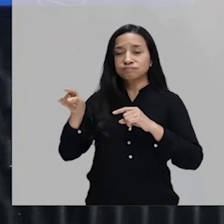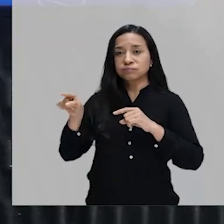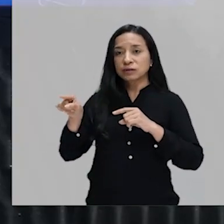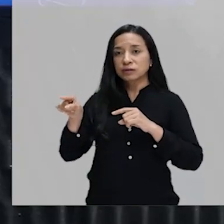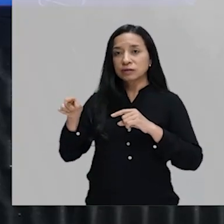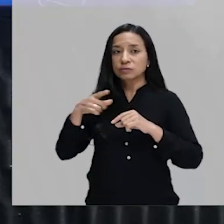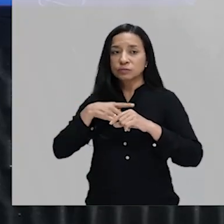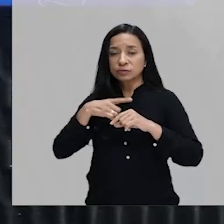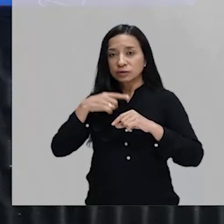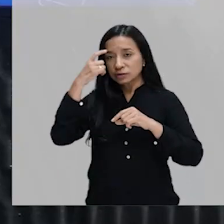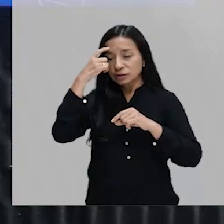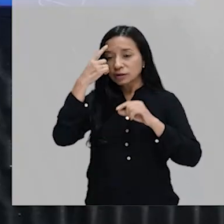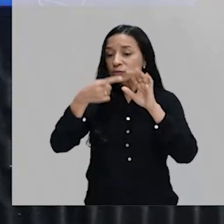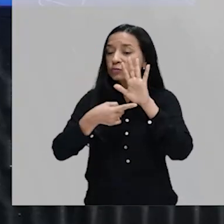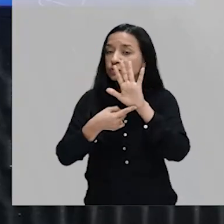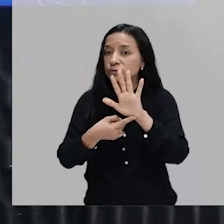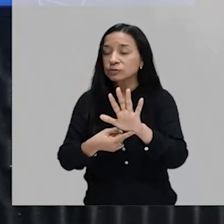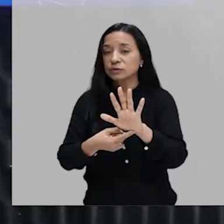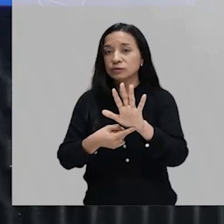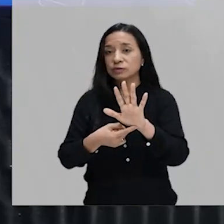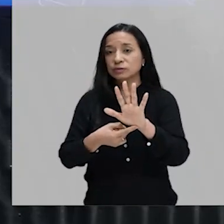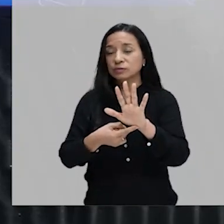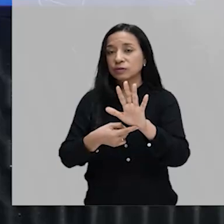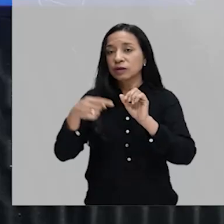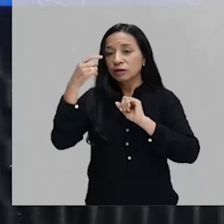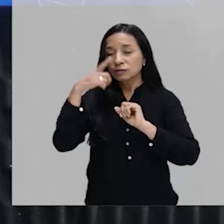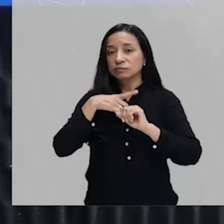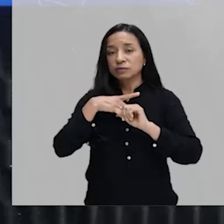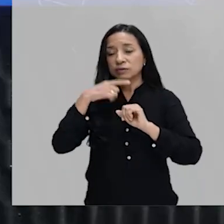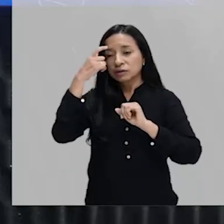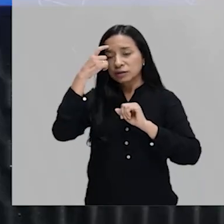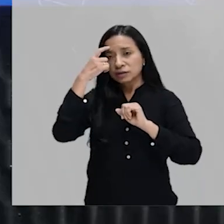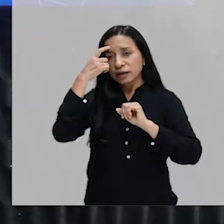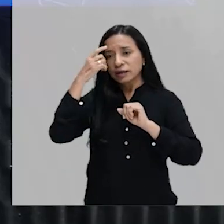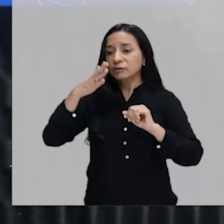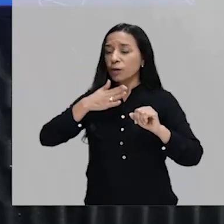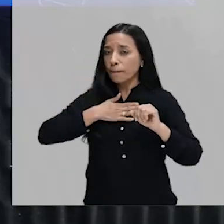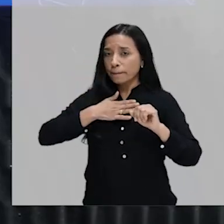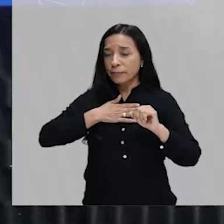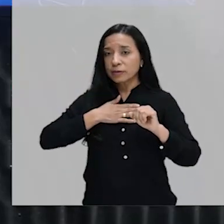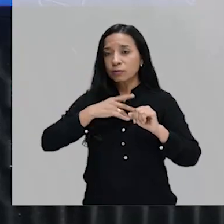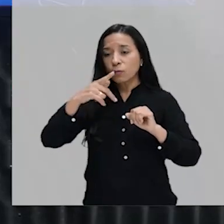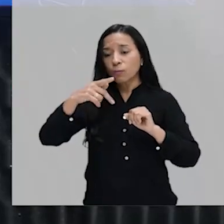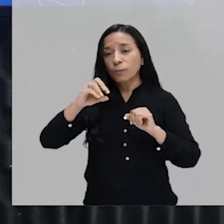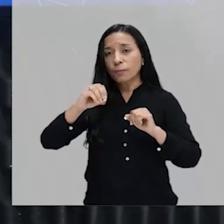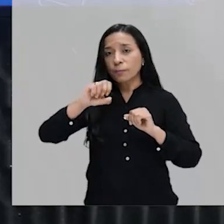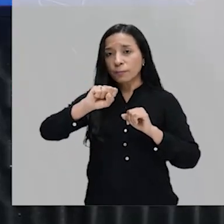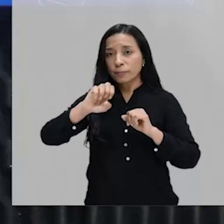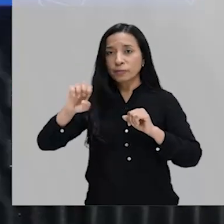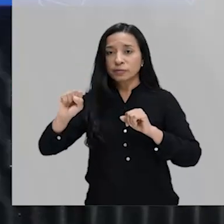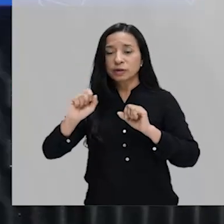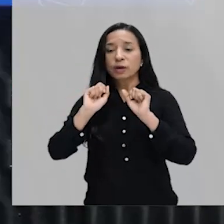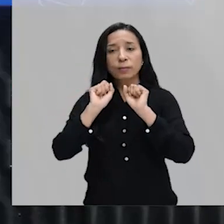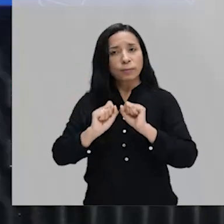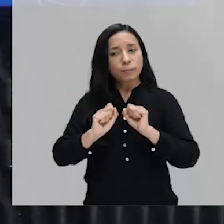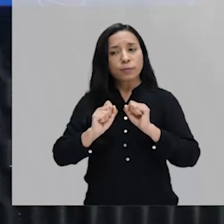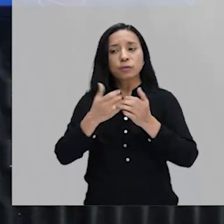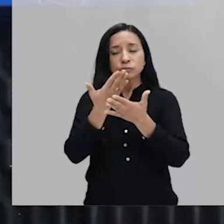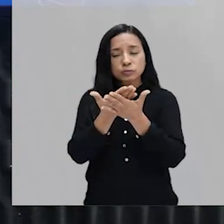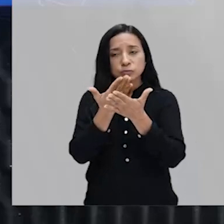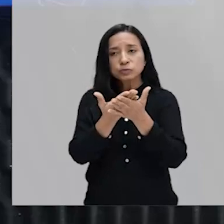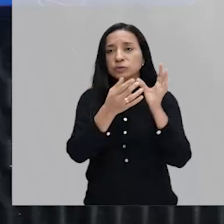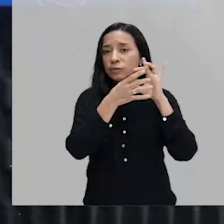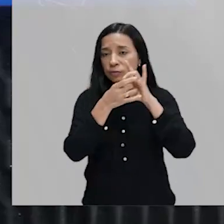tendo a ideia de que estou demonstrando, estou tendo a ideia que está dando posse. Então, podem ir pelo contexto que é até mais seguro.